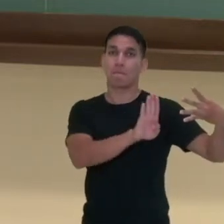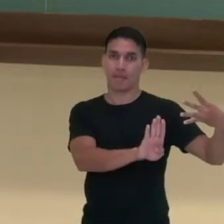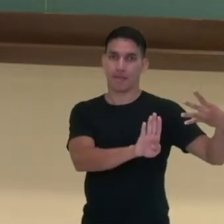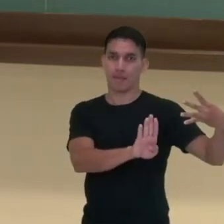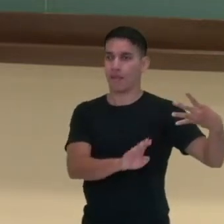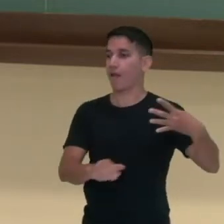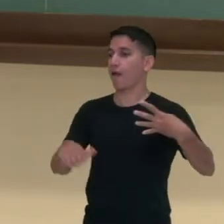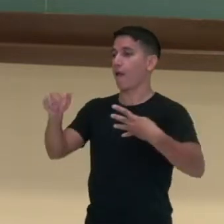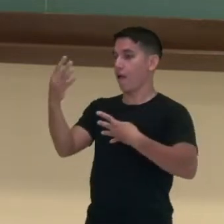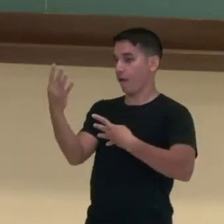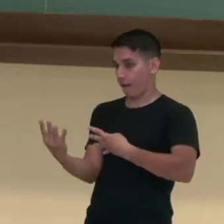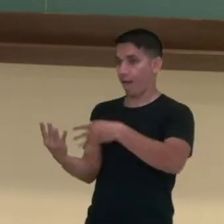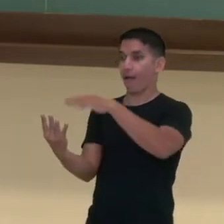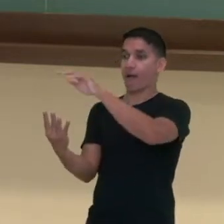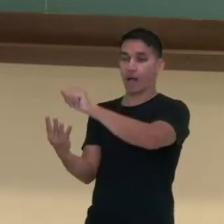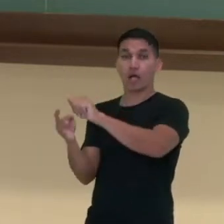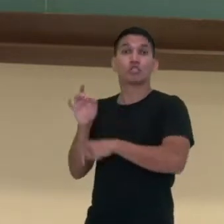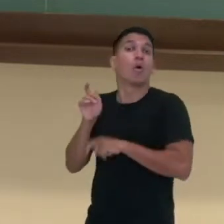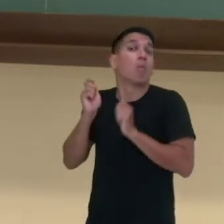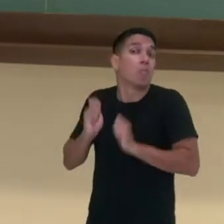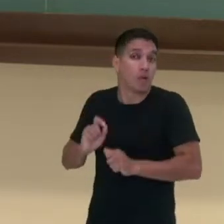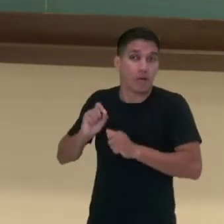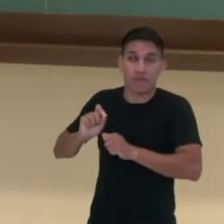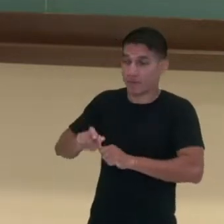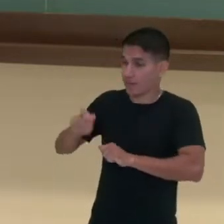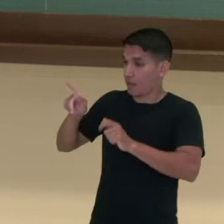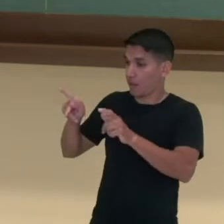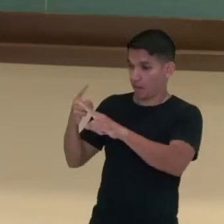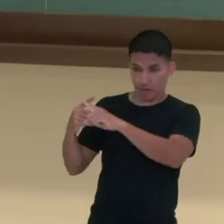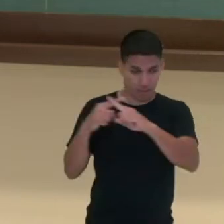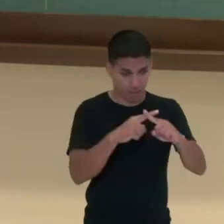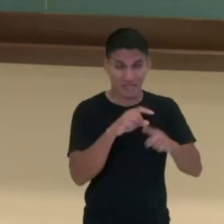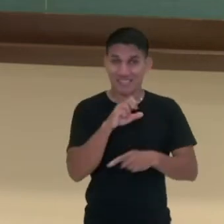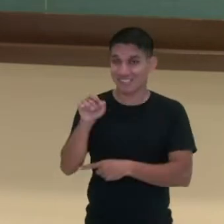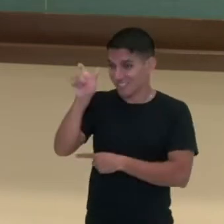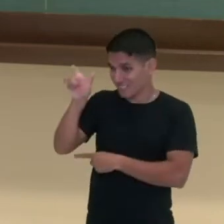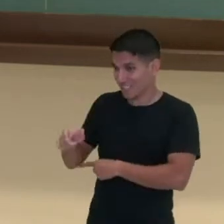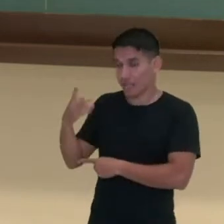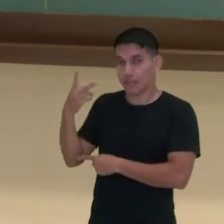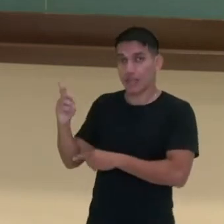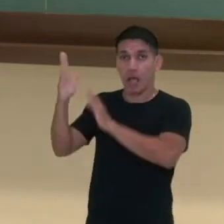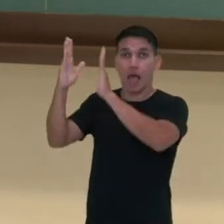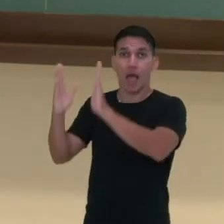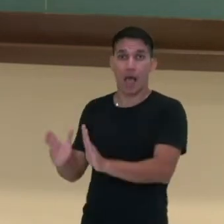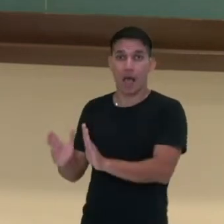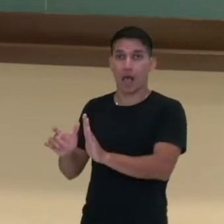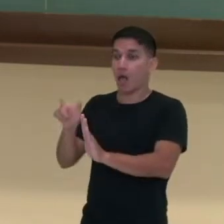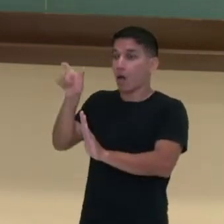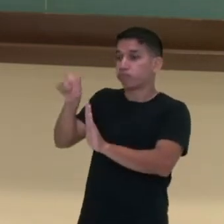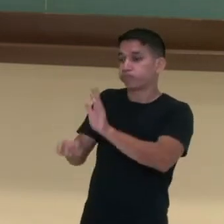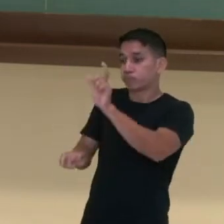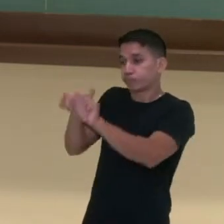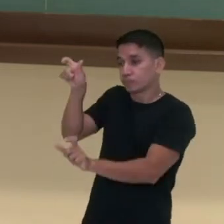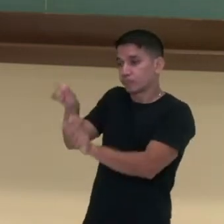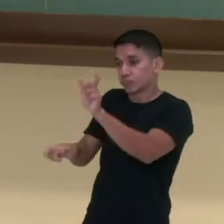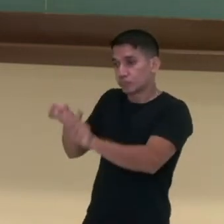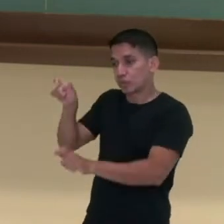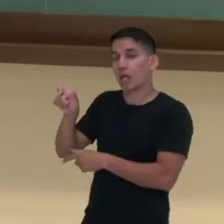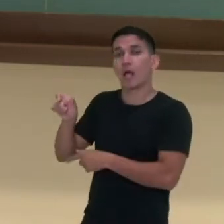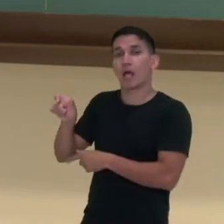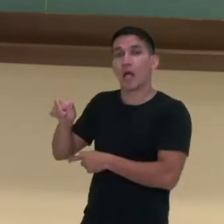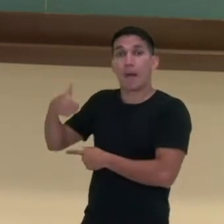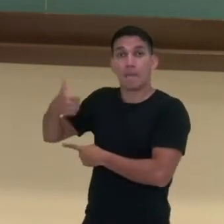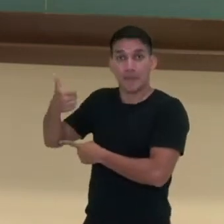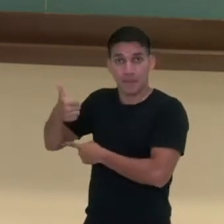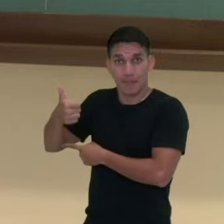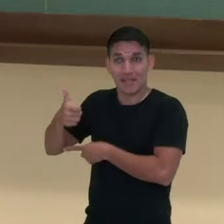pessoal. Eu só posso fazer a multiplicação de matrizes se aqui o meu número de colunas da primeira matriz for igual ao